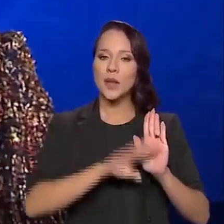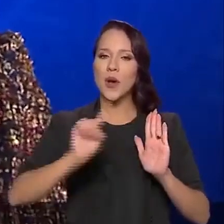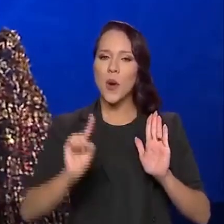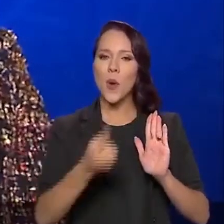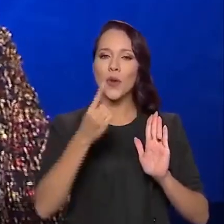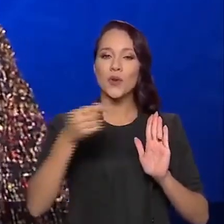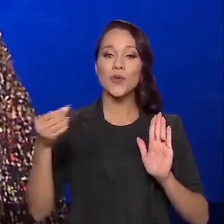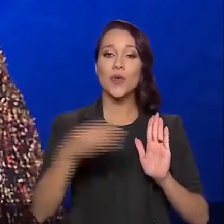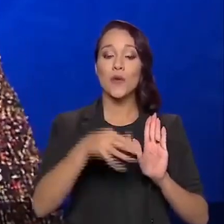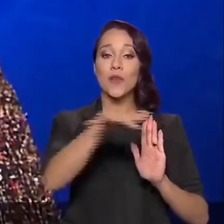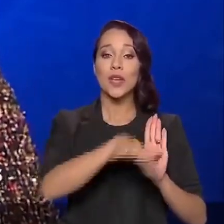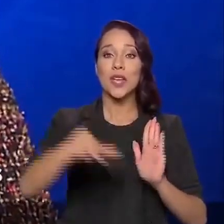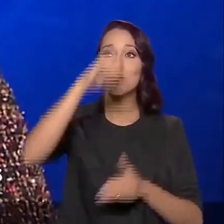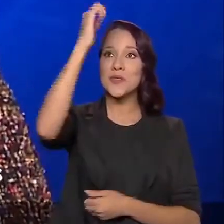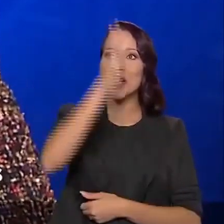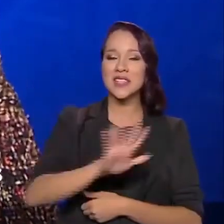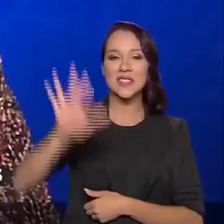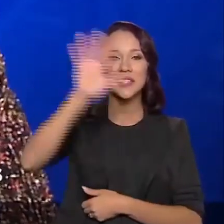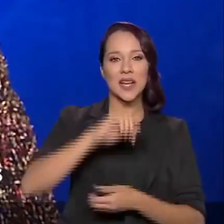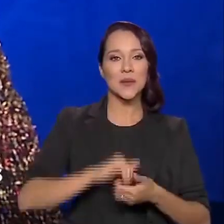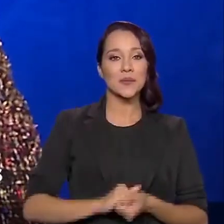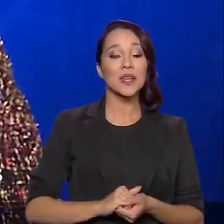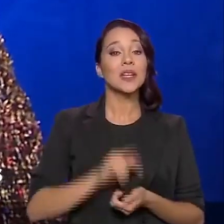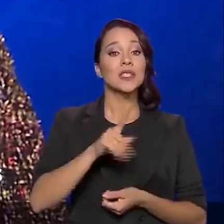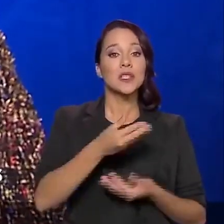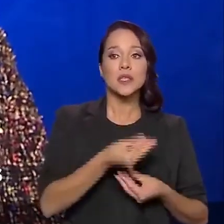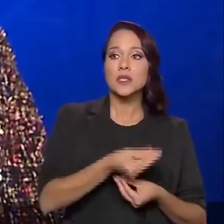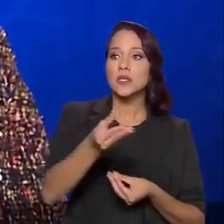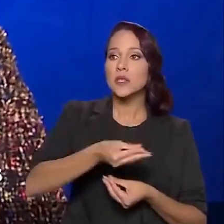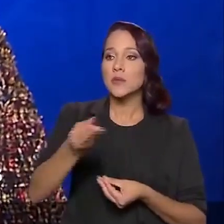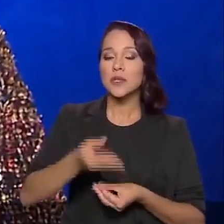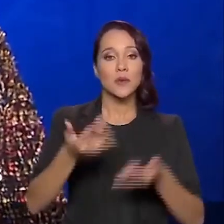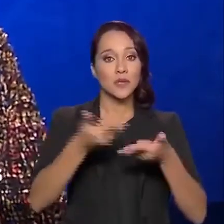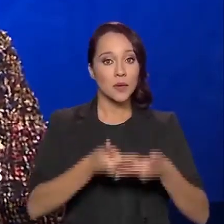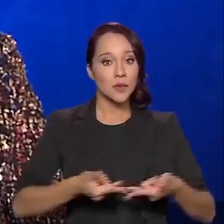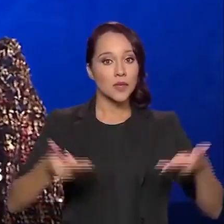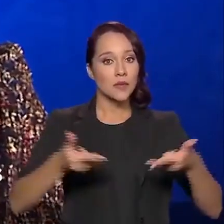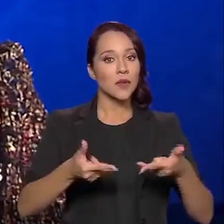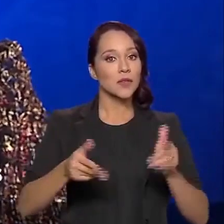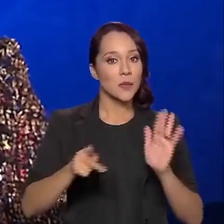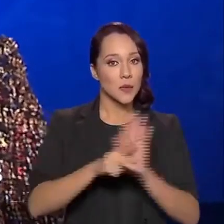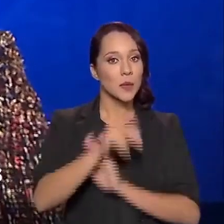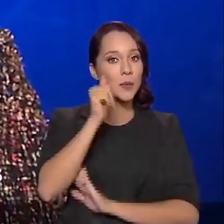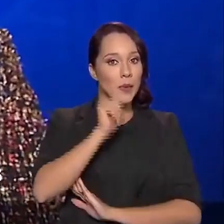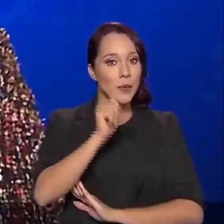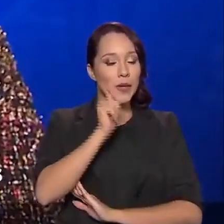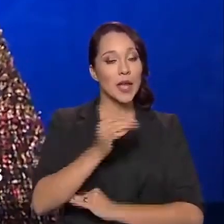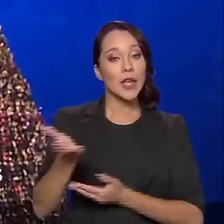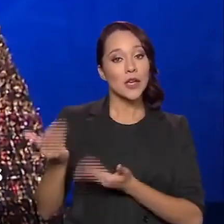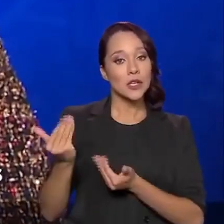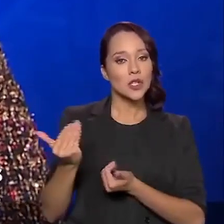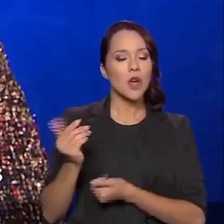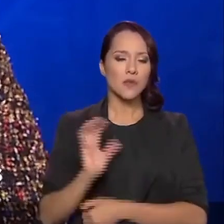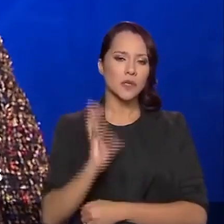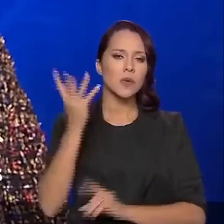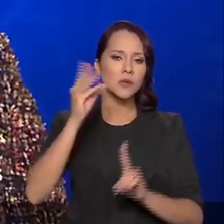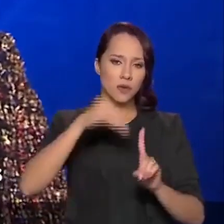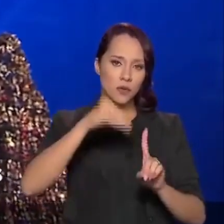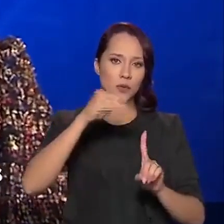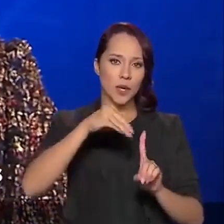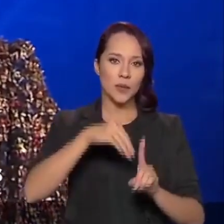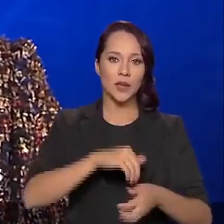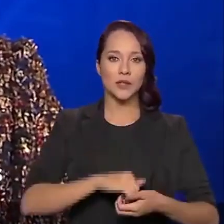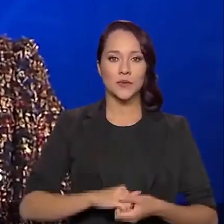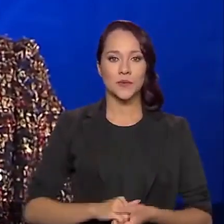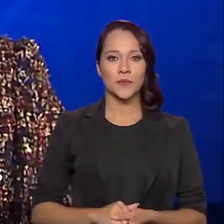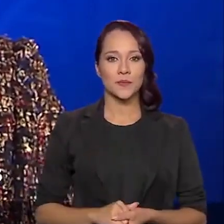programa inédito em âmbito nacional de distribuição de absorventes para mulheres e meninas em situação